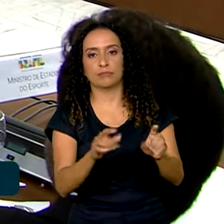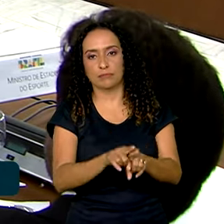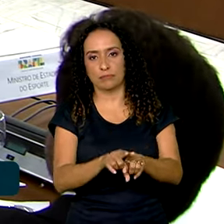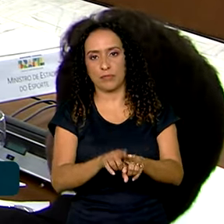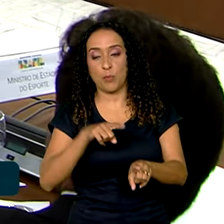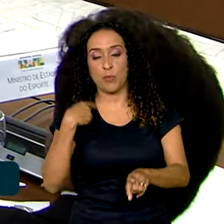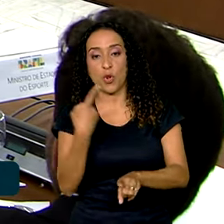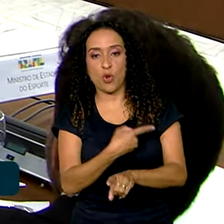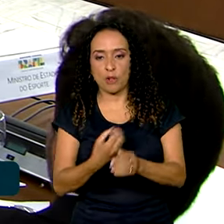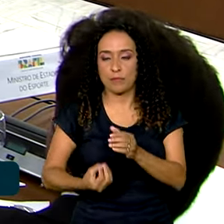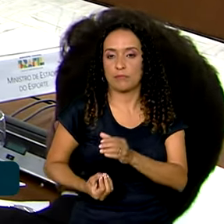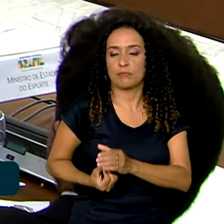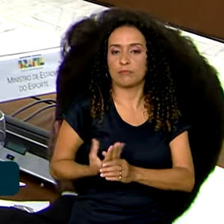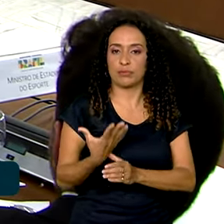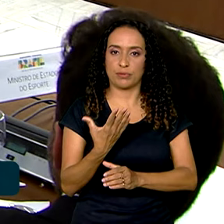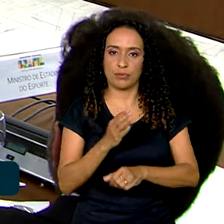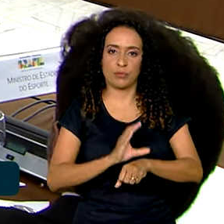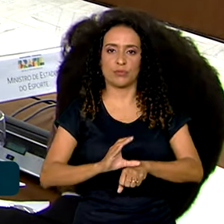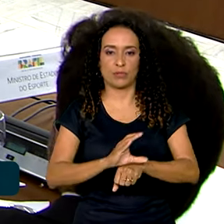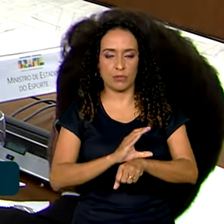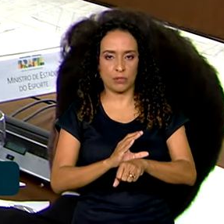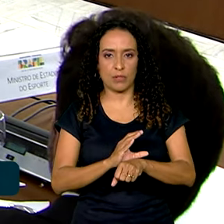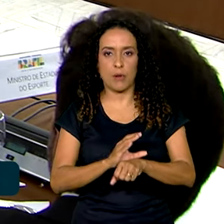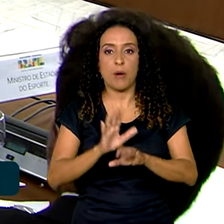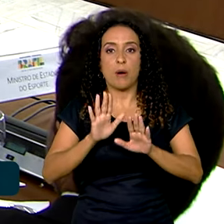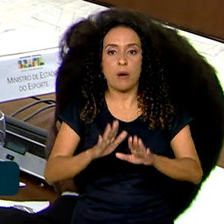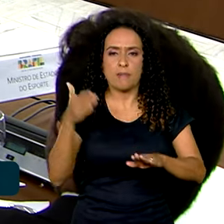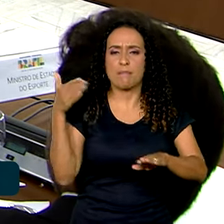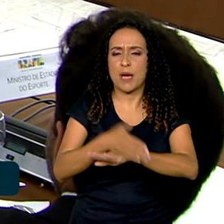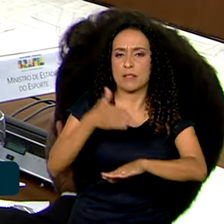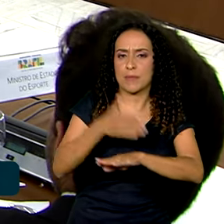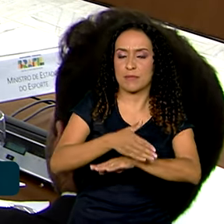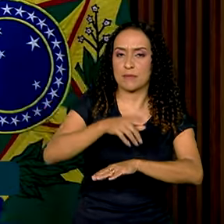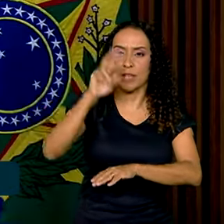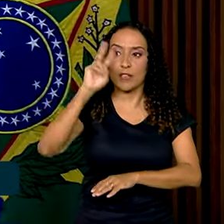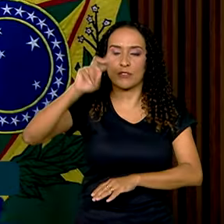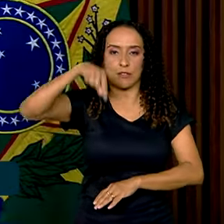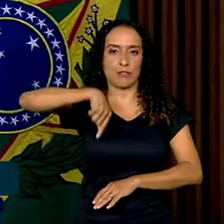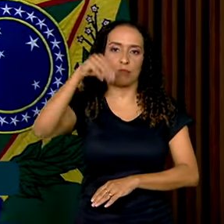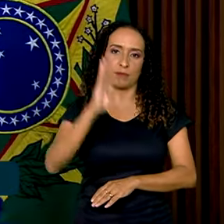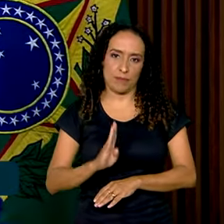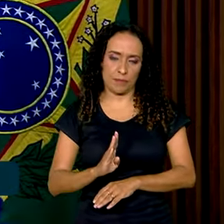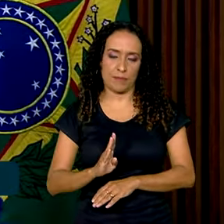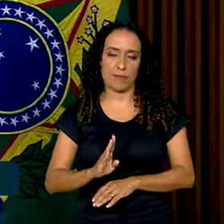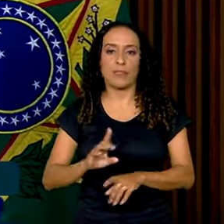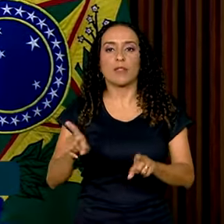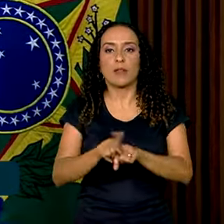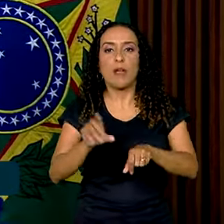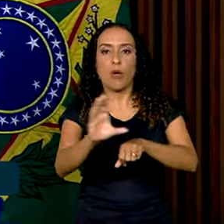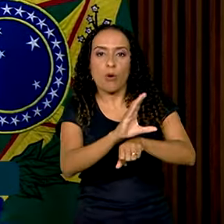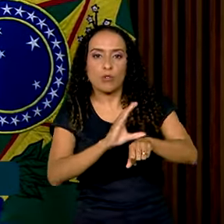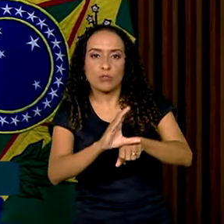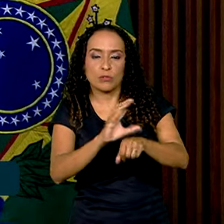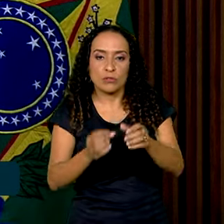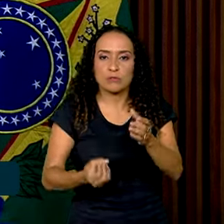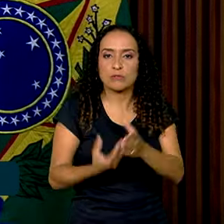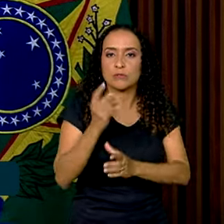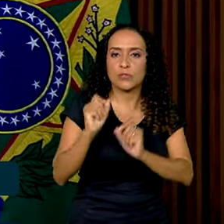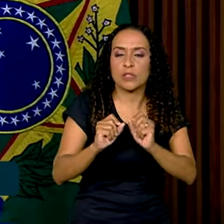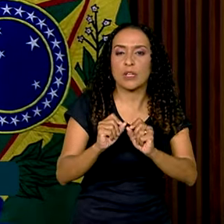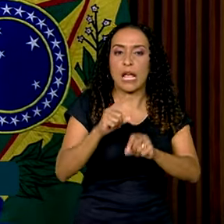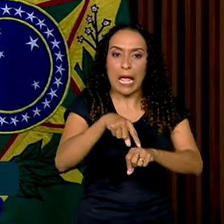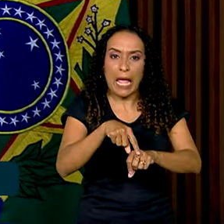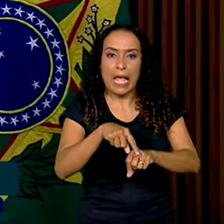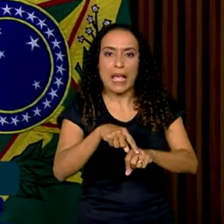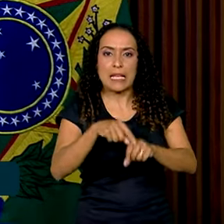fomos nós que fizemos a Constituição mais participativa da história desse país. A Constituição foi considerada a